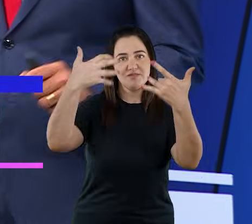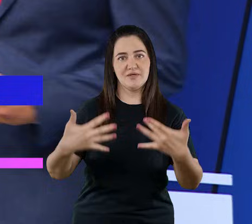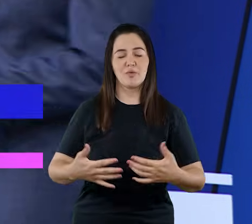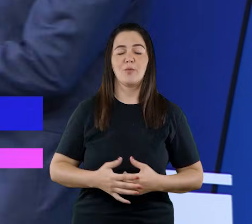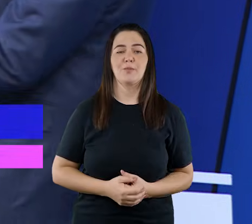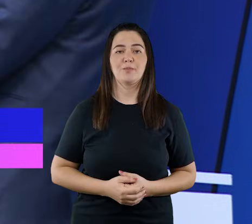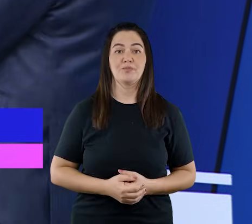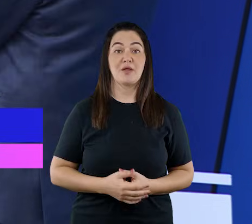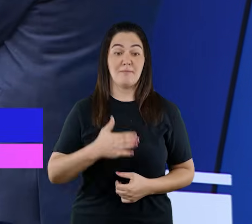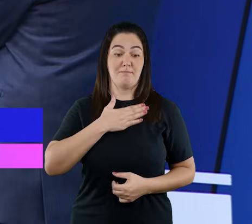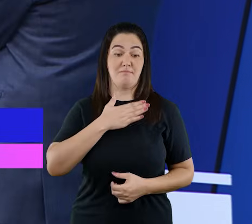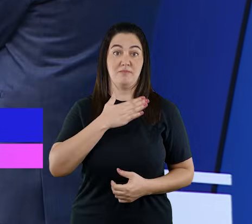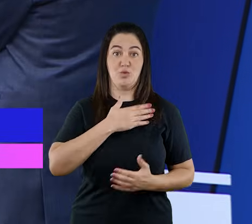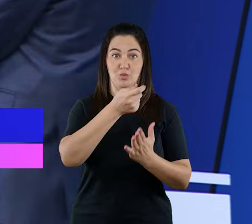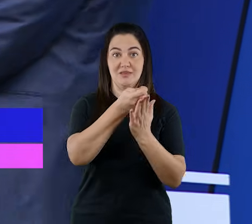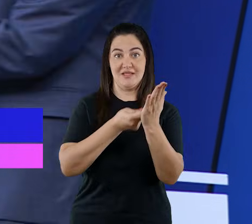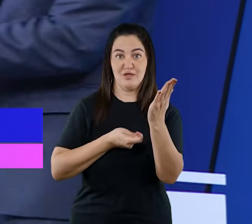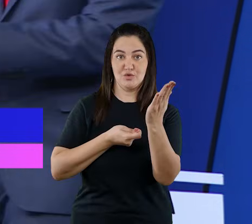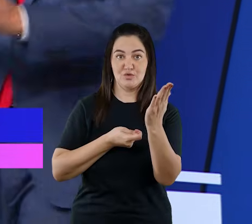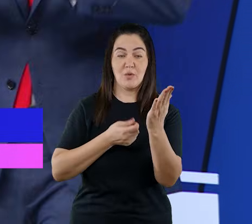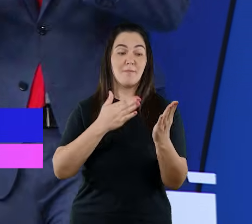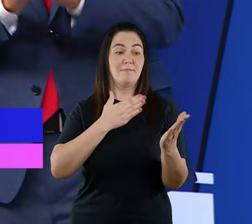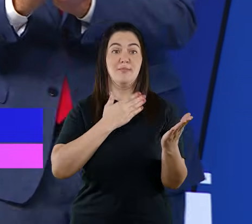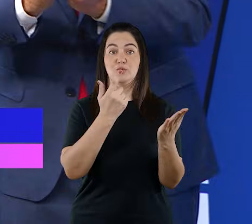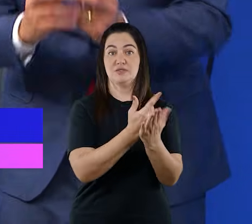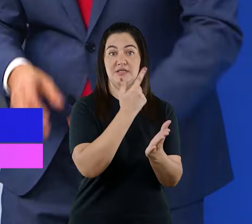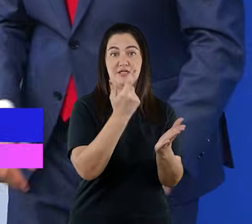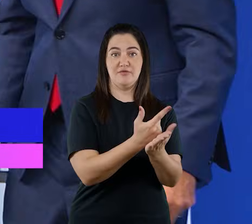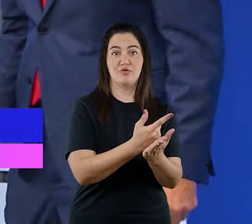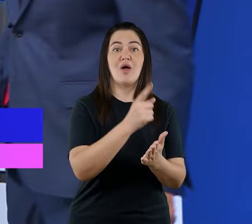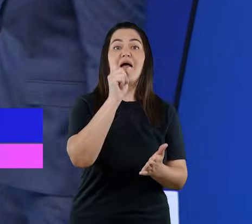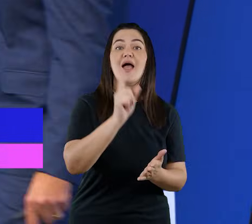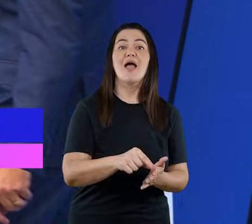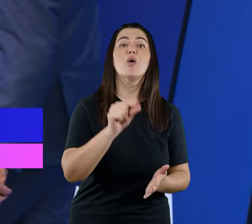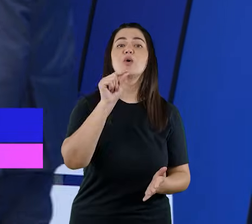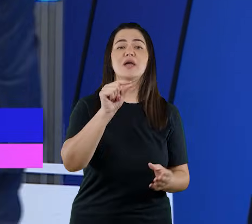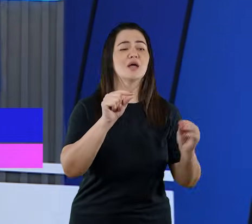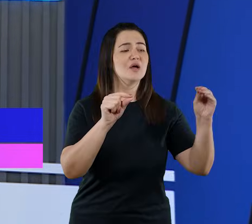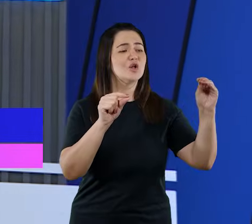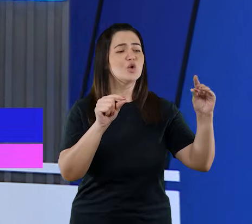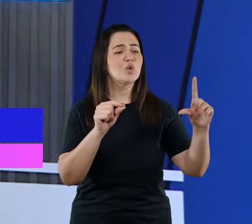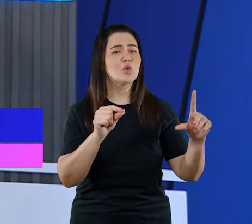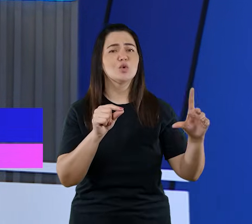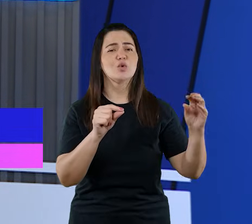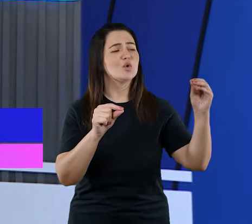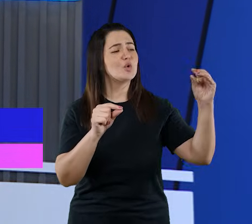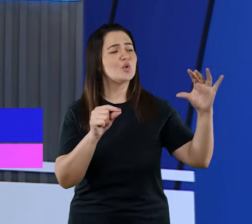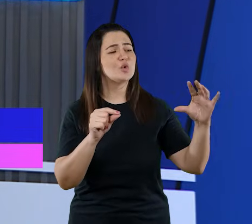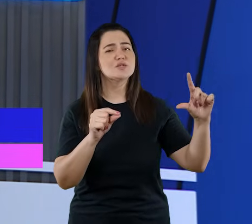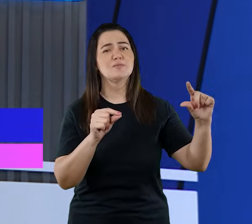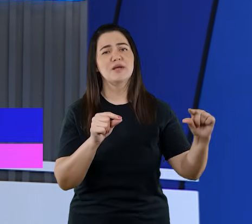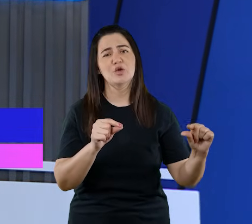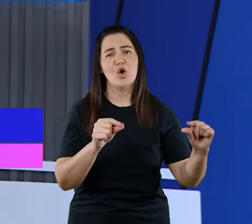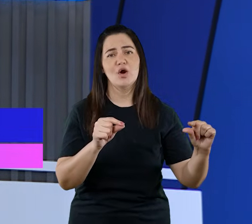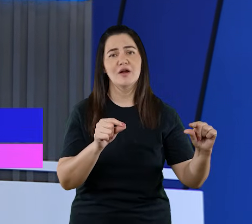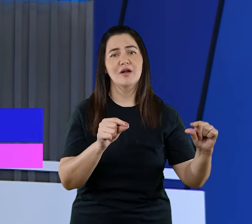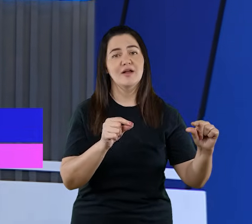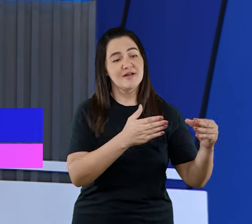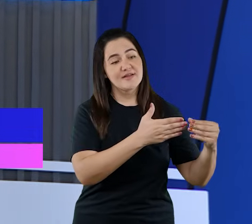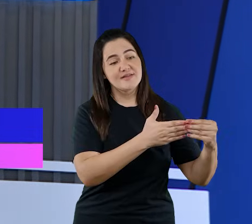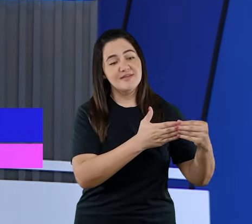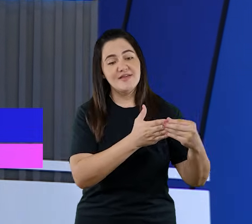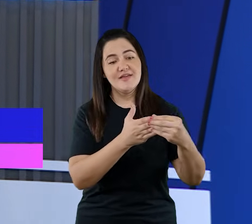que os textos dela, os livros dela, são uma luz menor que brilham